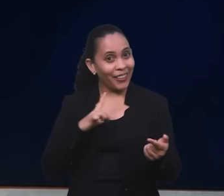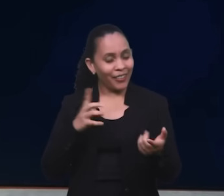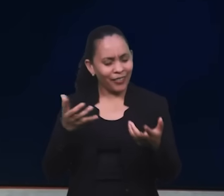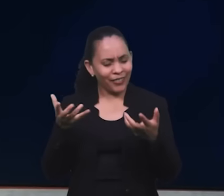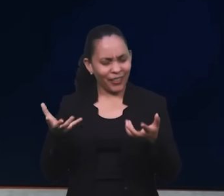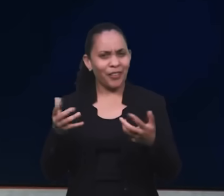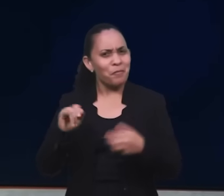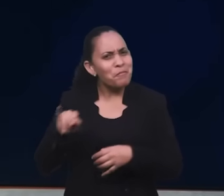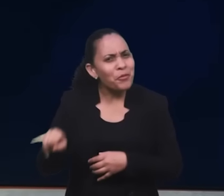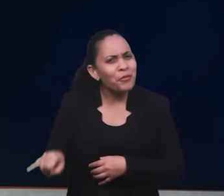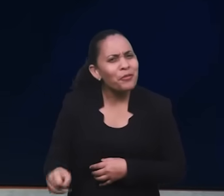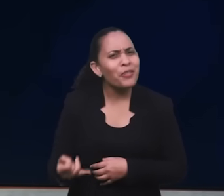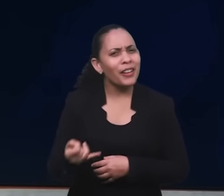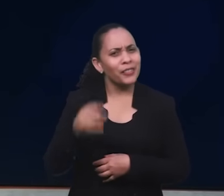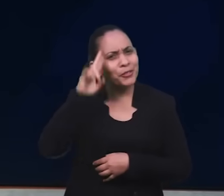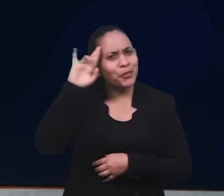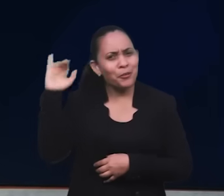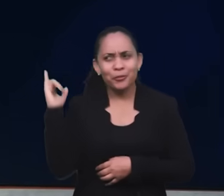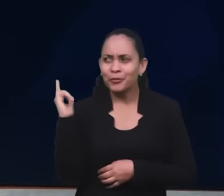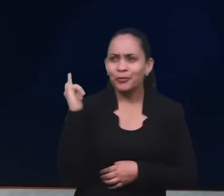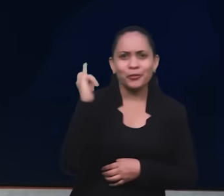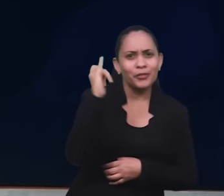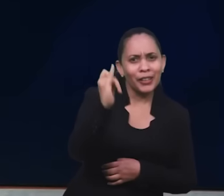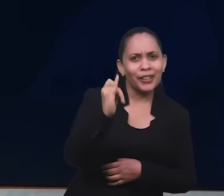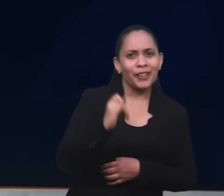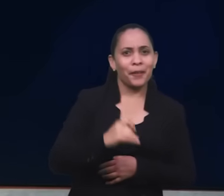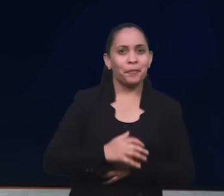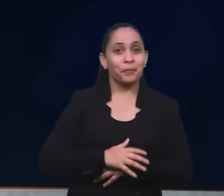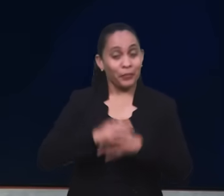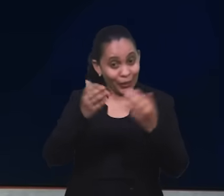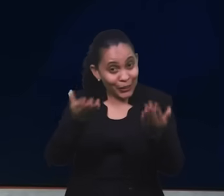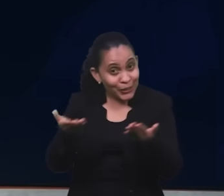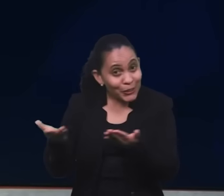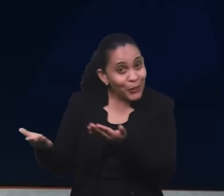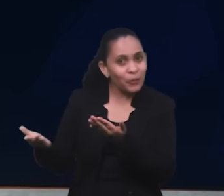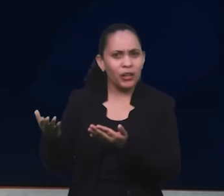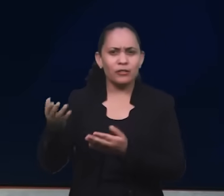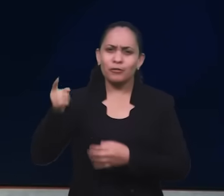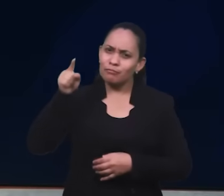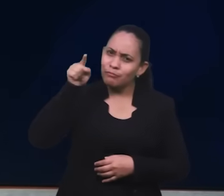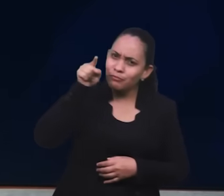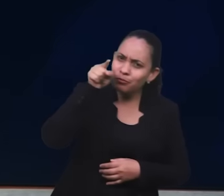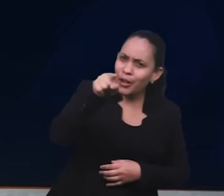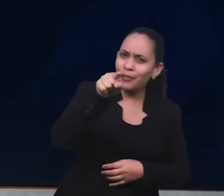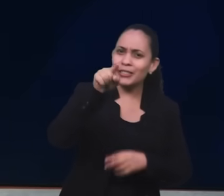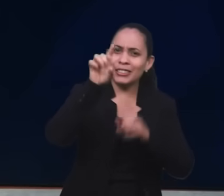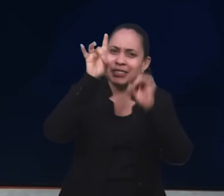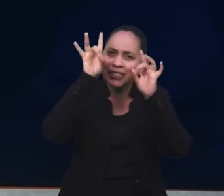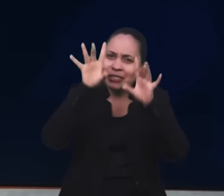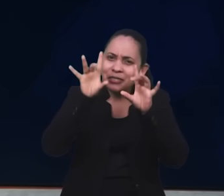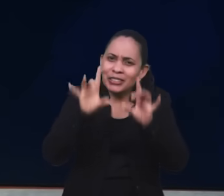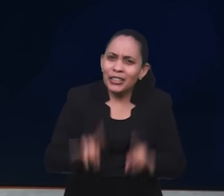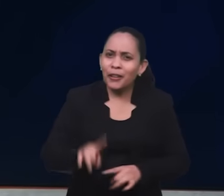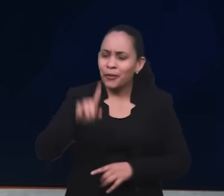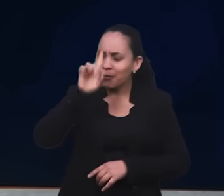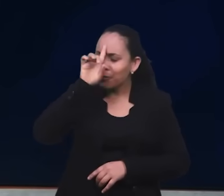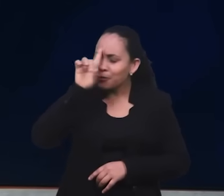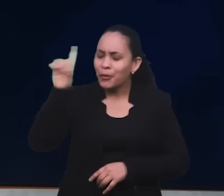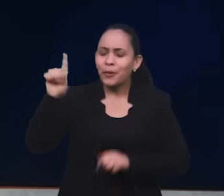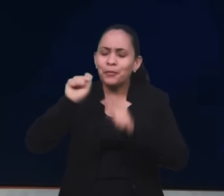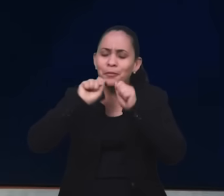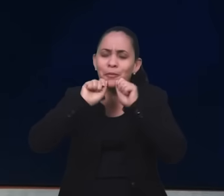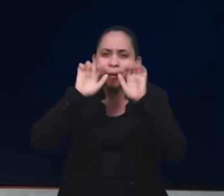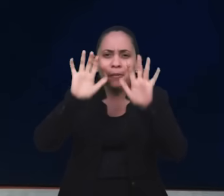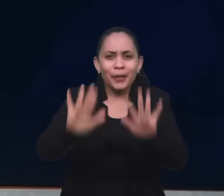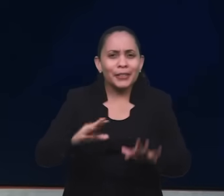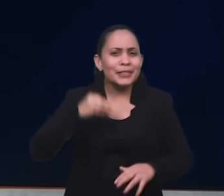terminar, aproveita, o Senhor mandou refazer. Esse convite é para você em especial. O Senhor quer te dar uma